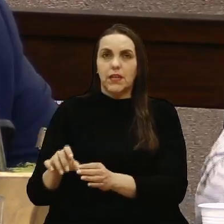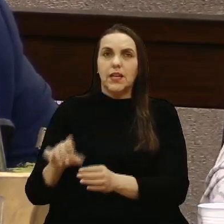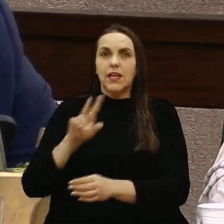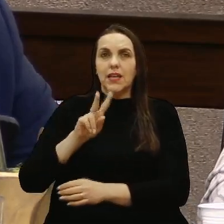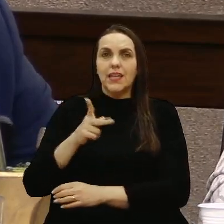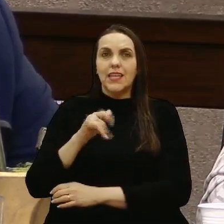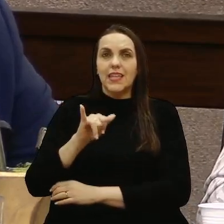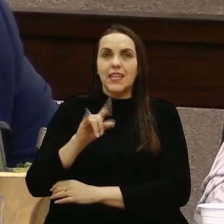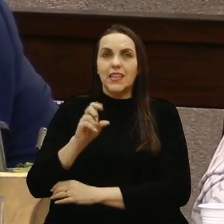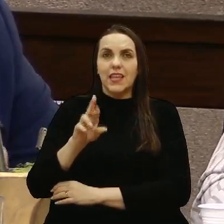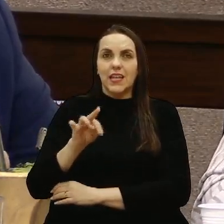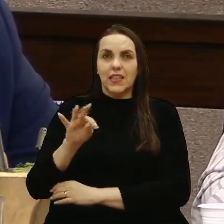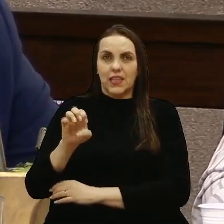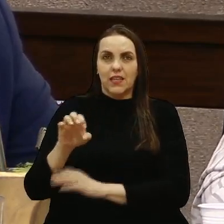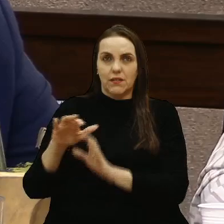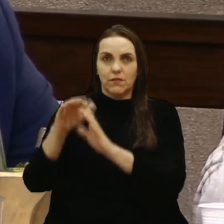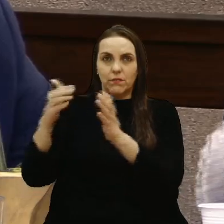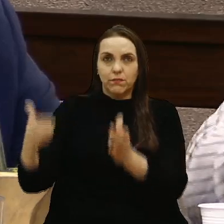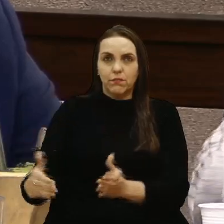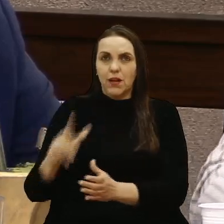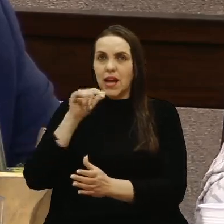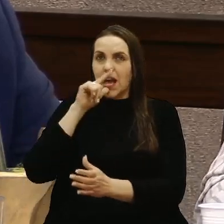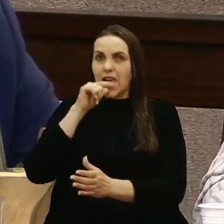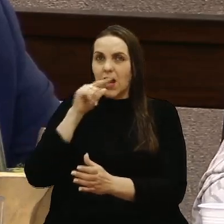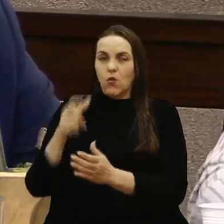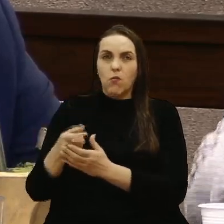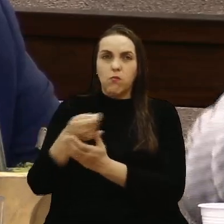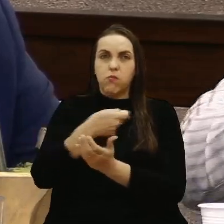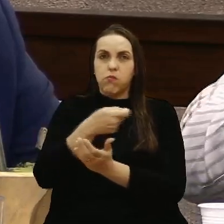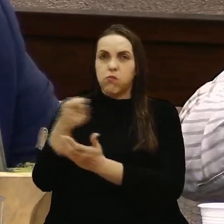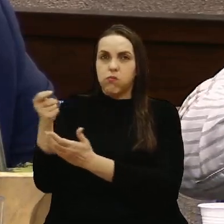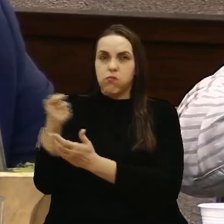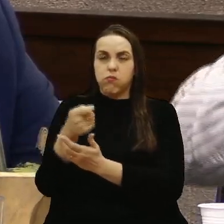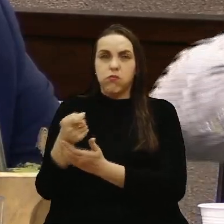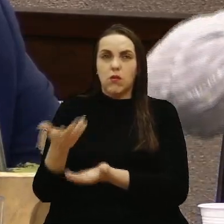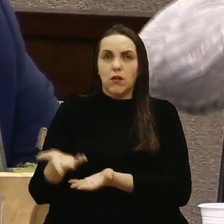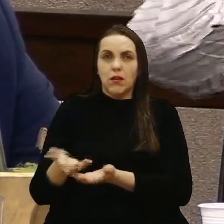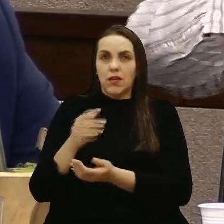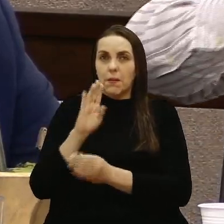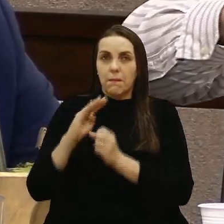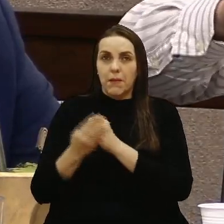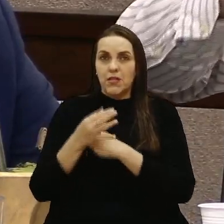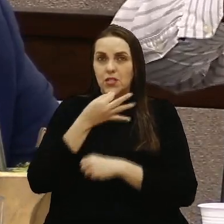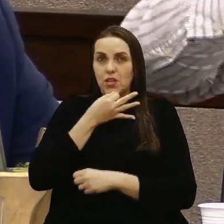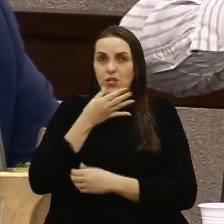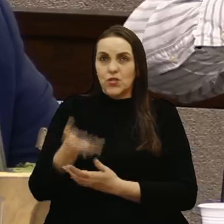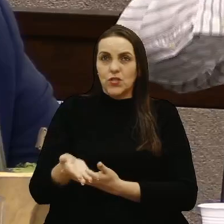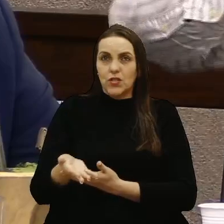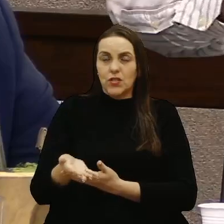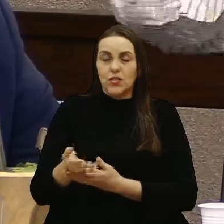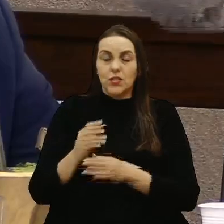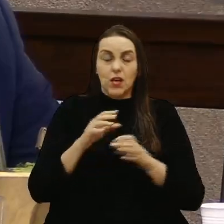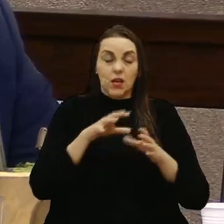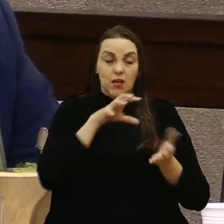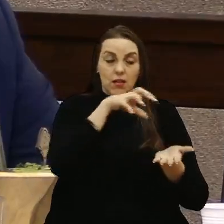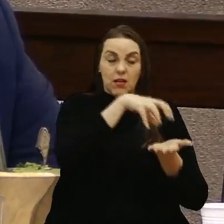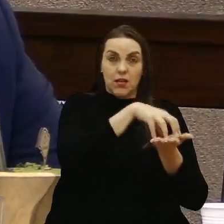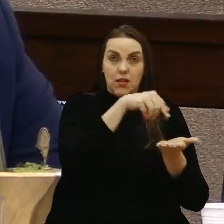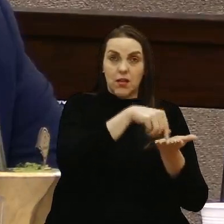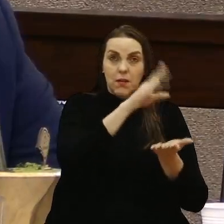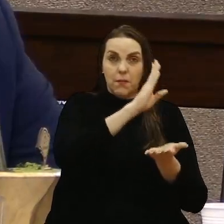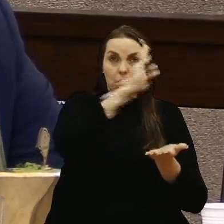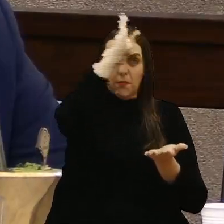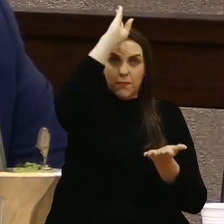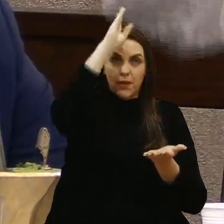Caxias do Sul. Isso é gravíssimo. E o que acontece? O Corpo de Bombeiros, ele tem que sair de um bairro e ir lá em